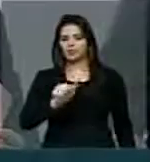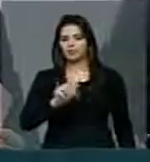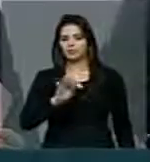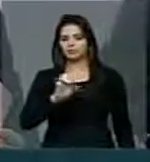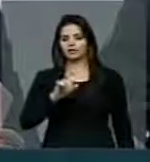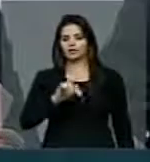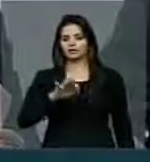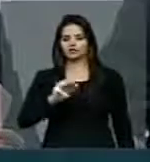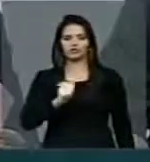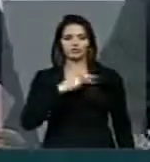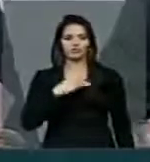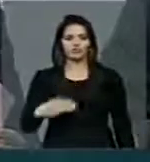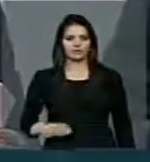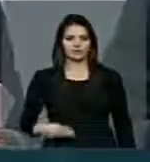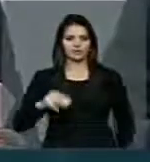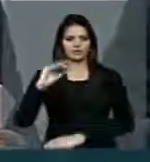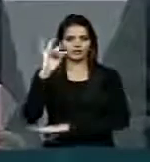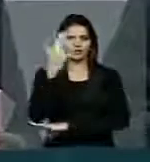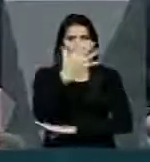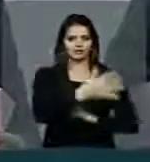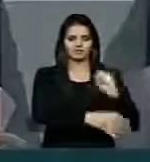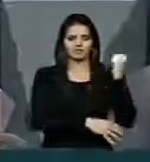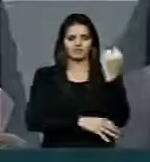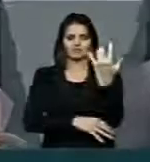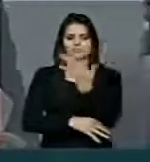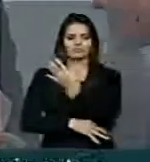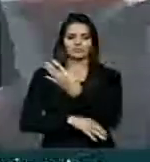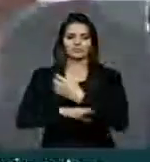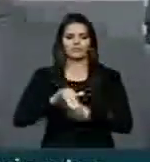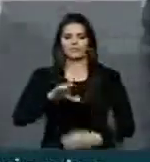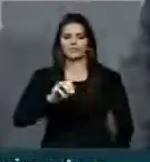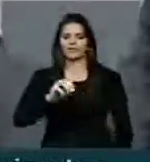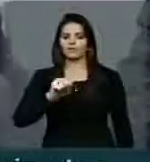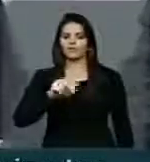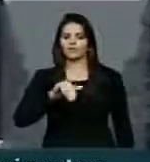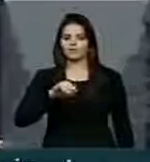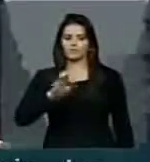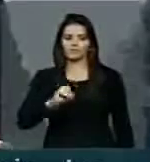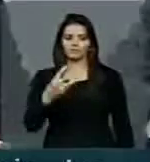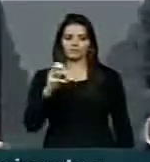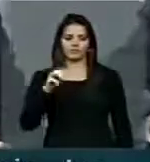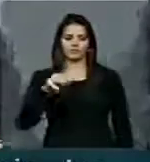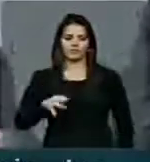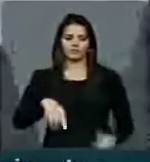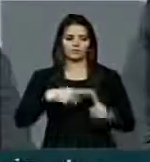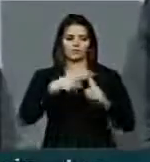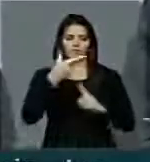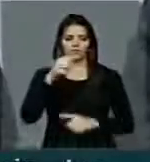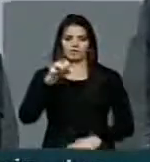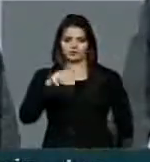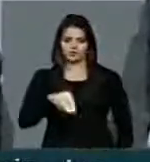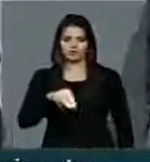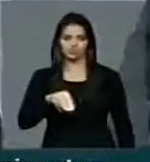Ministra de Estado do Meio Ambiente, pelo prazo de 30 minutos, prorrogável por mais 20.